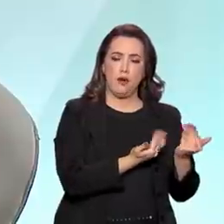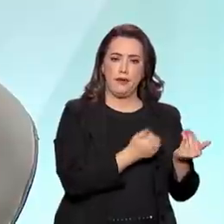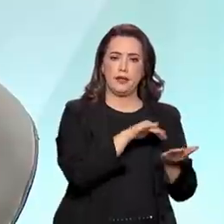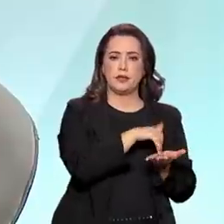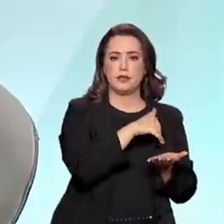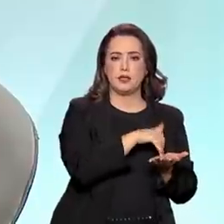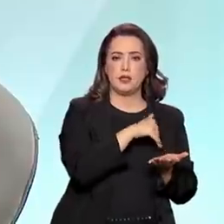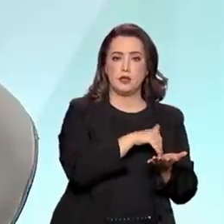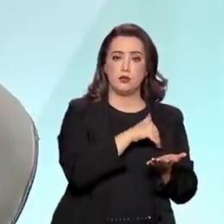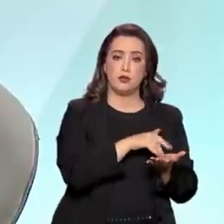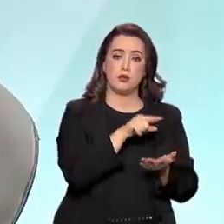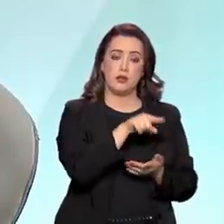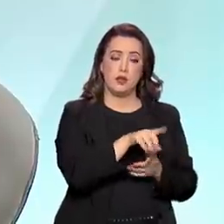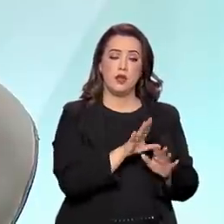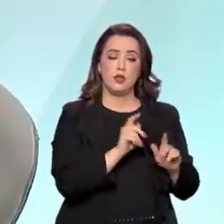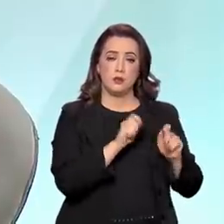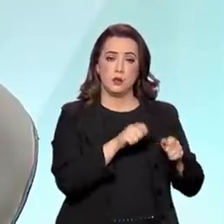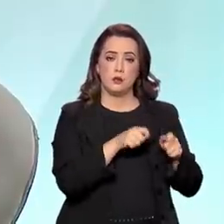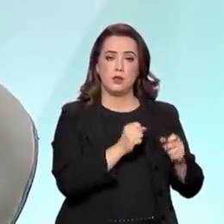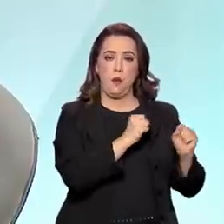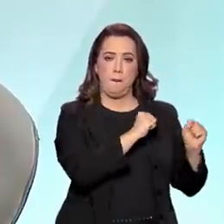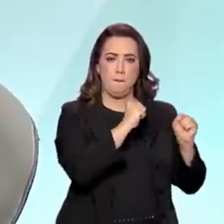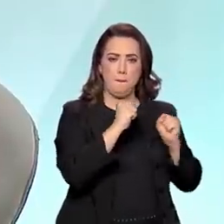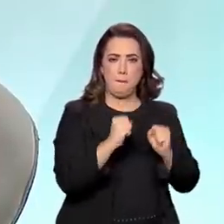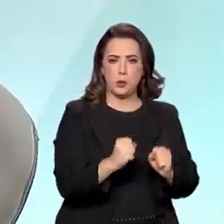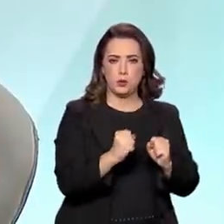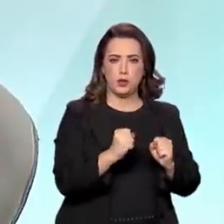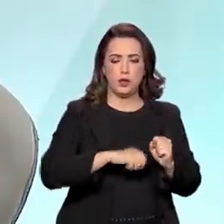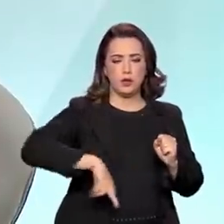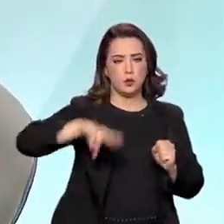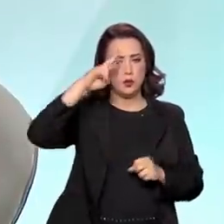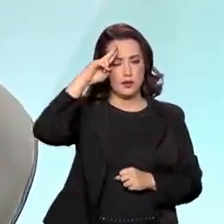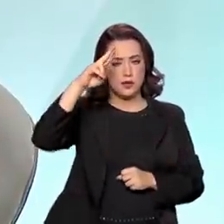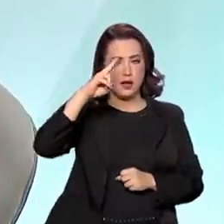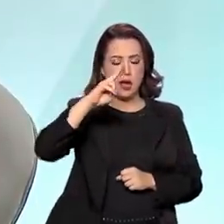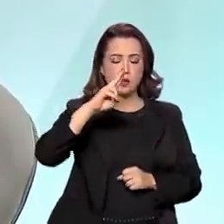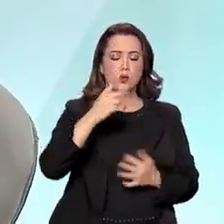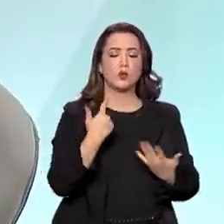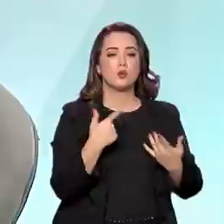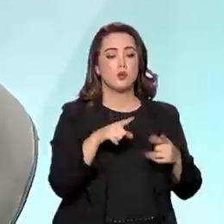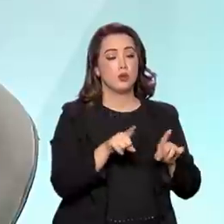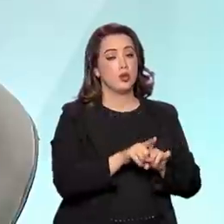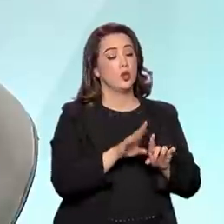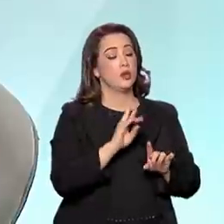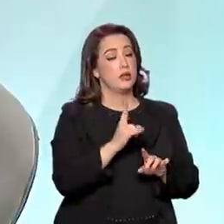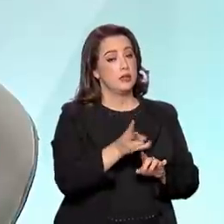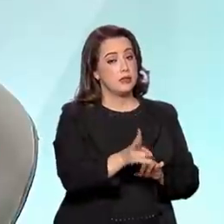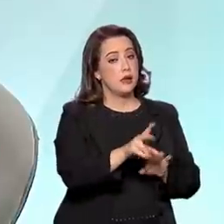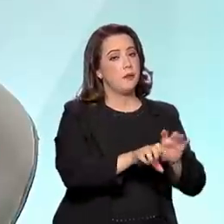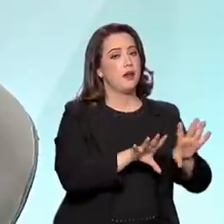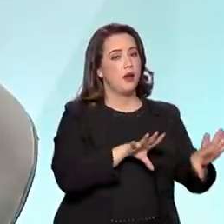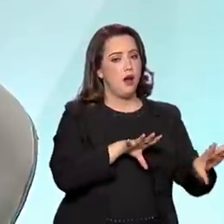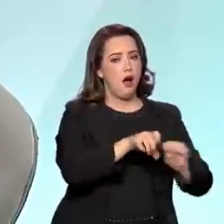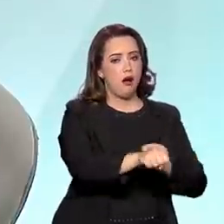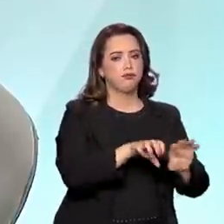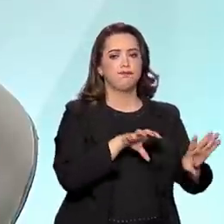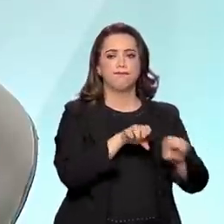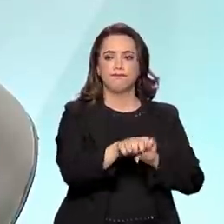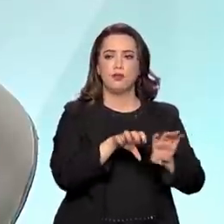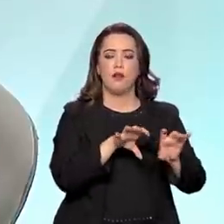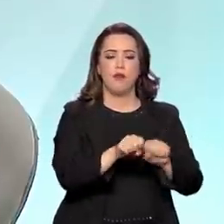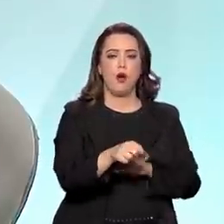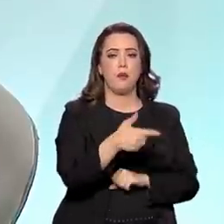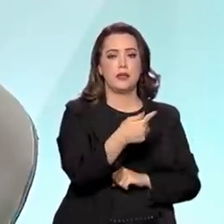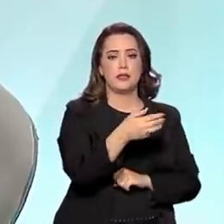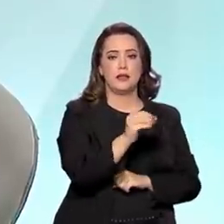aí dá um poder limitado para o exército então a gente forma todo anos 70 80 mil recrutas e ele depois que eles vão